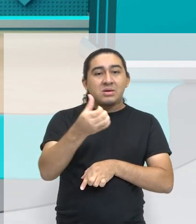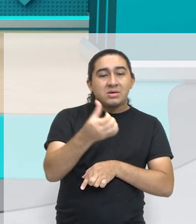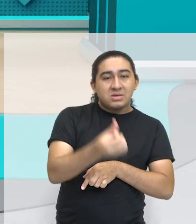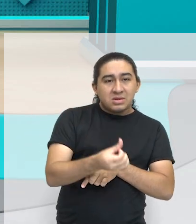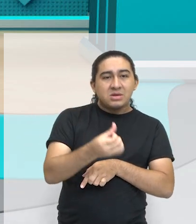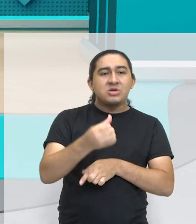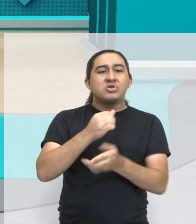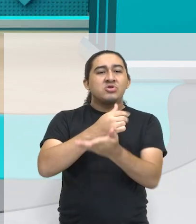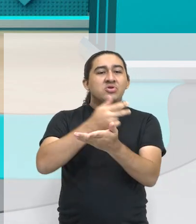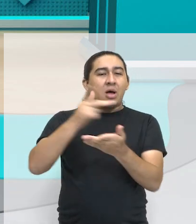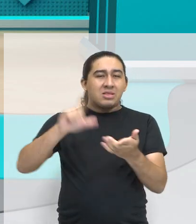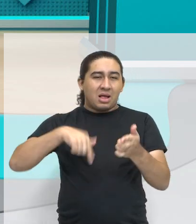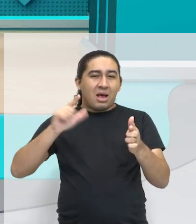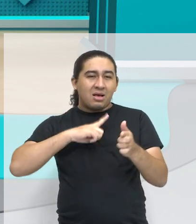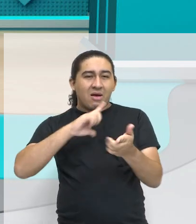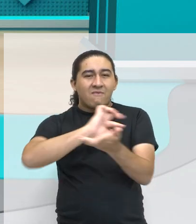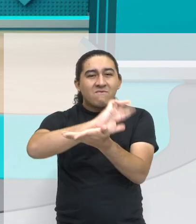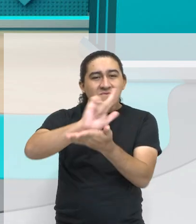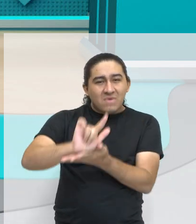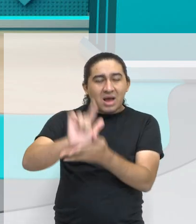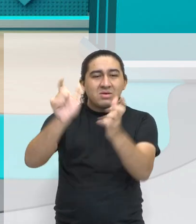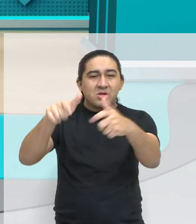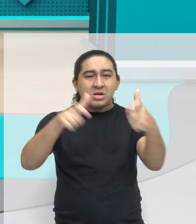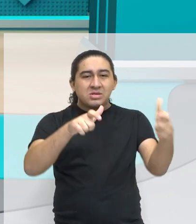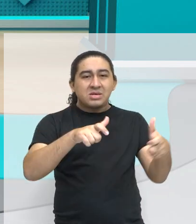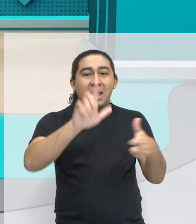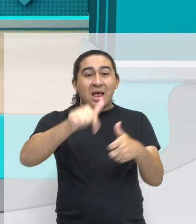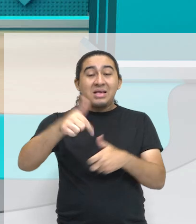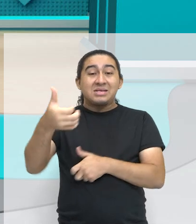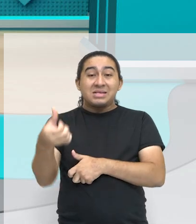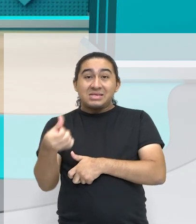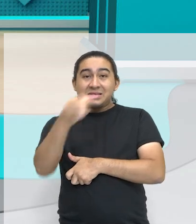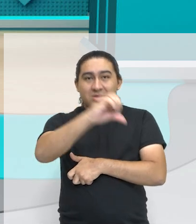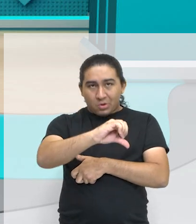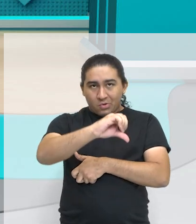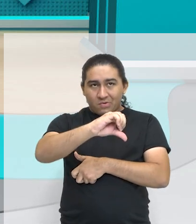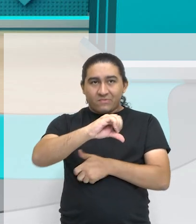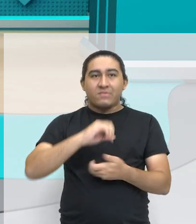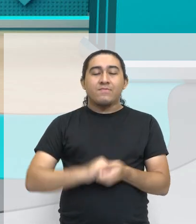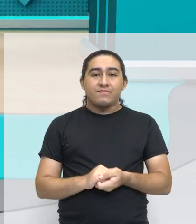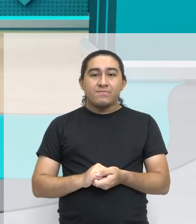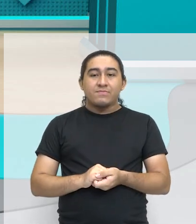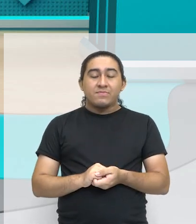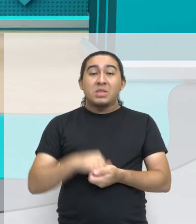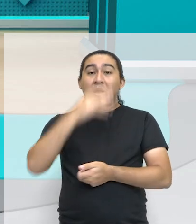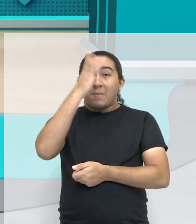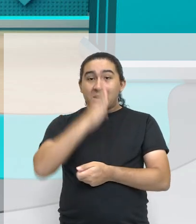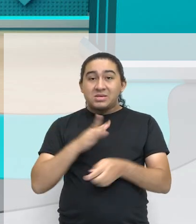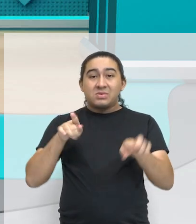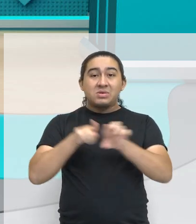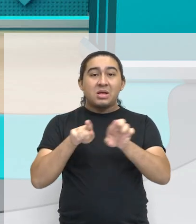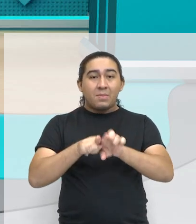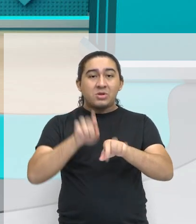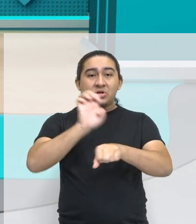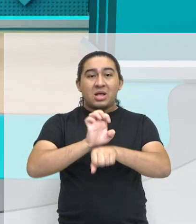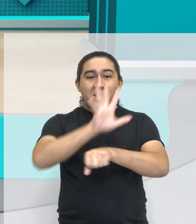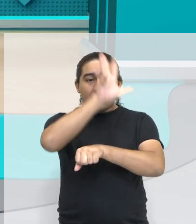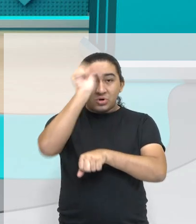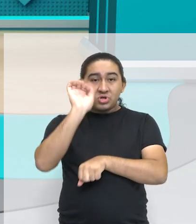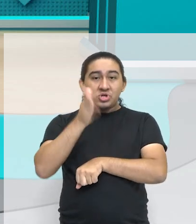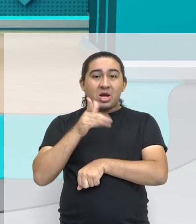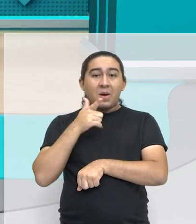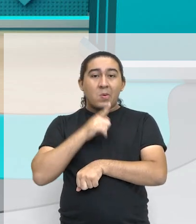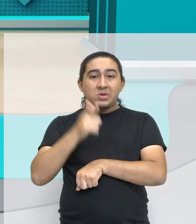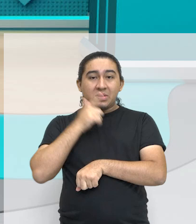nacionalidades. Viram aquilo que eu falei? Então, o Brasil, o Amazonas já está, certo, conseguindo.